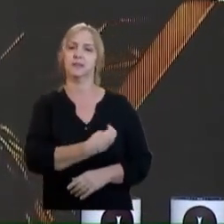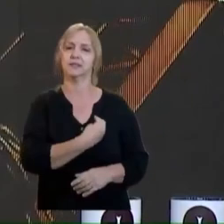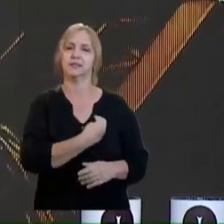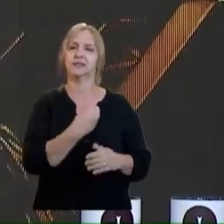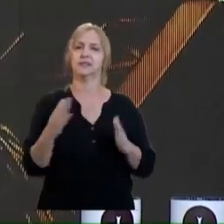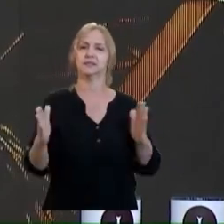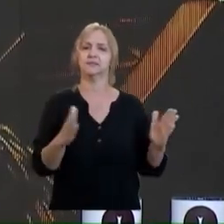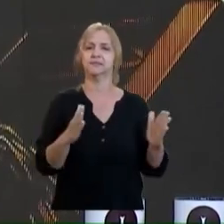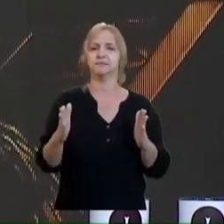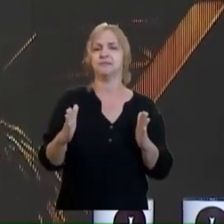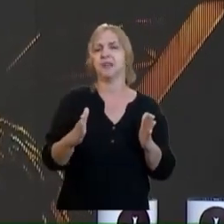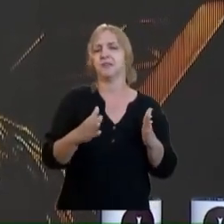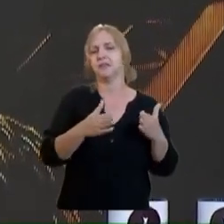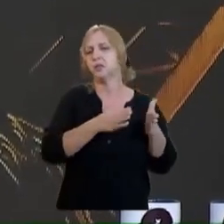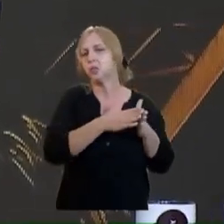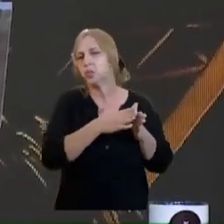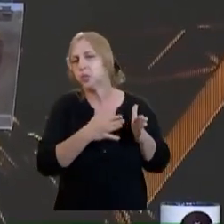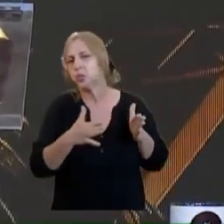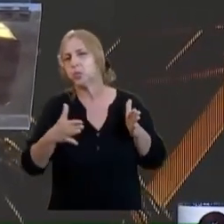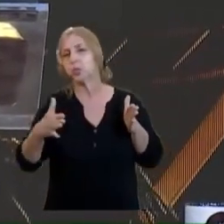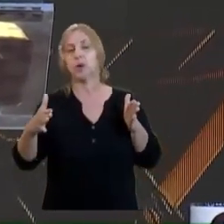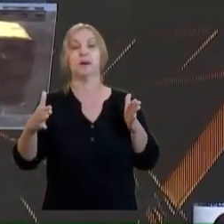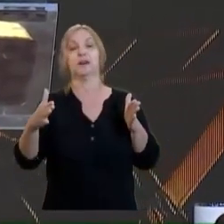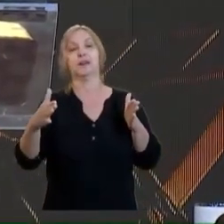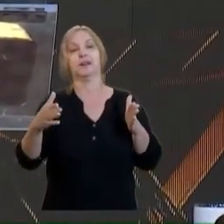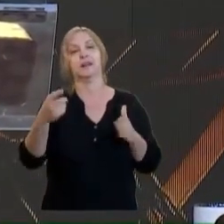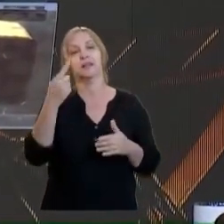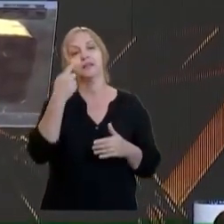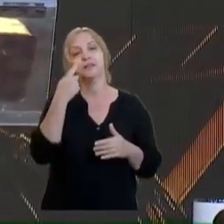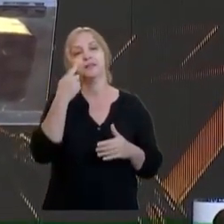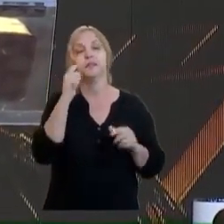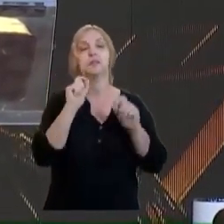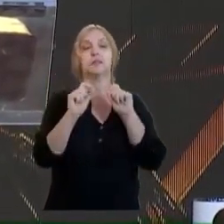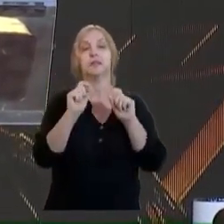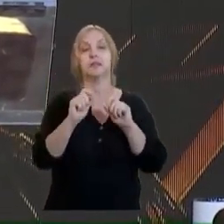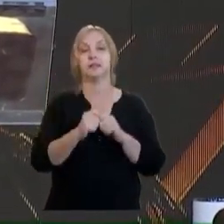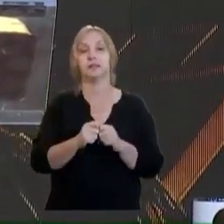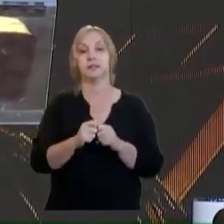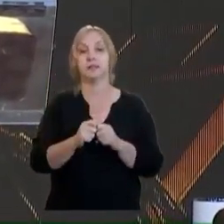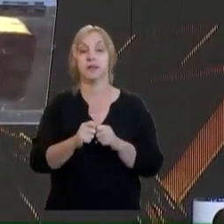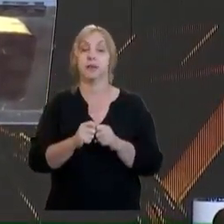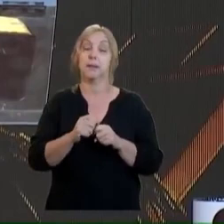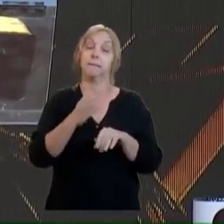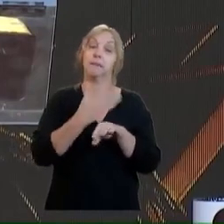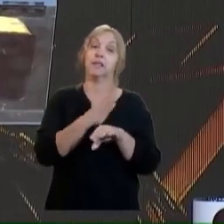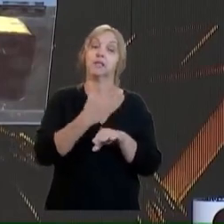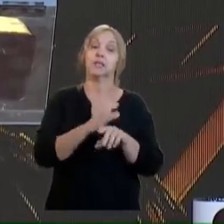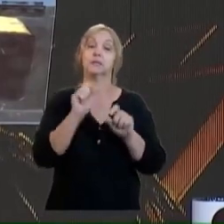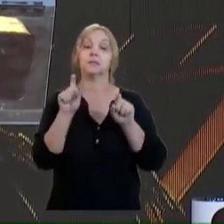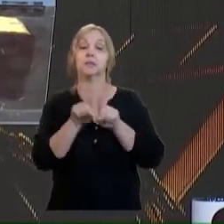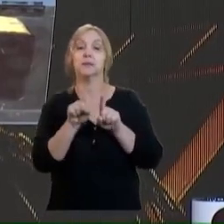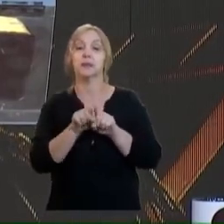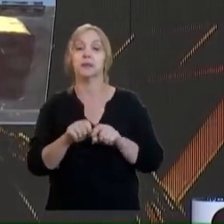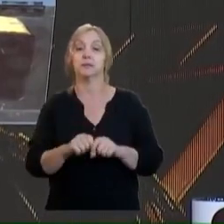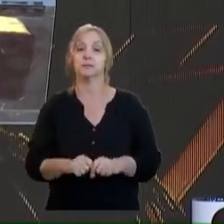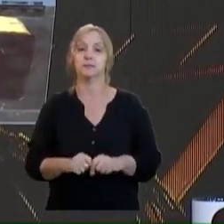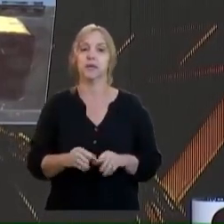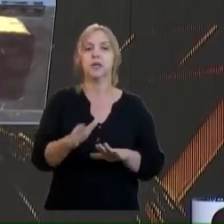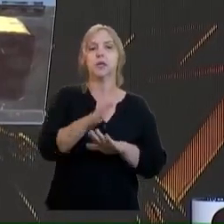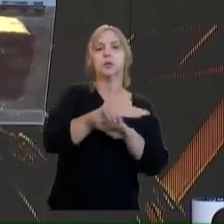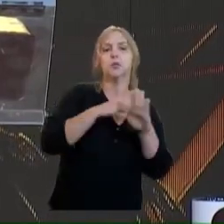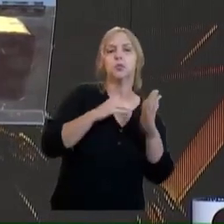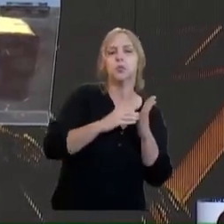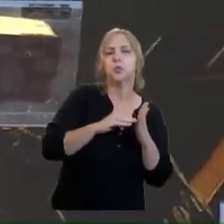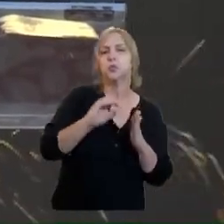uma expressão que no dia a dia nós ouvimos muitas vezes ou praticamos, que diz assim: é tudo ou